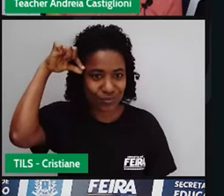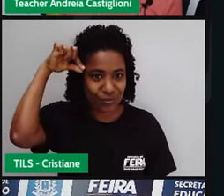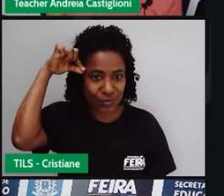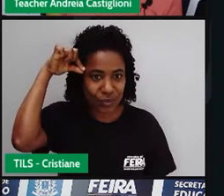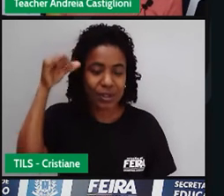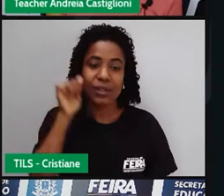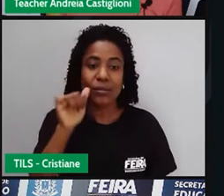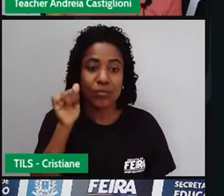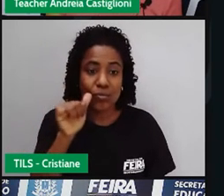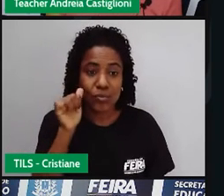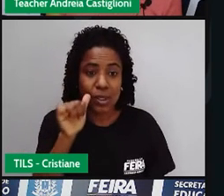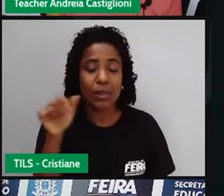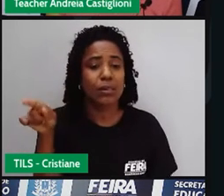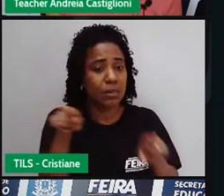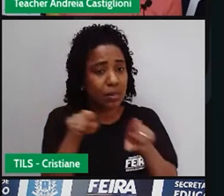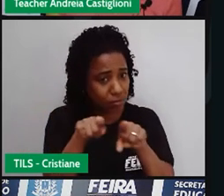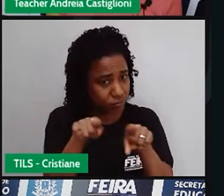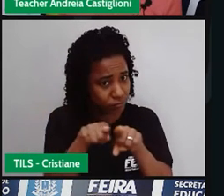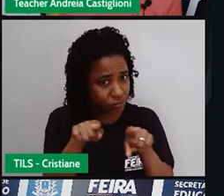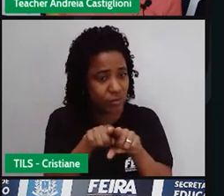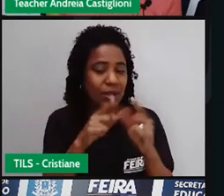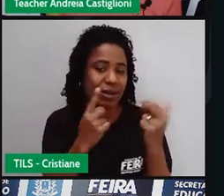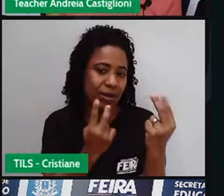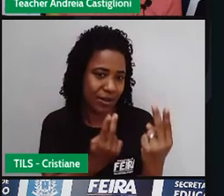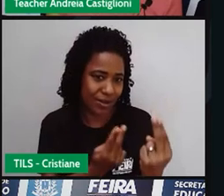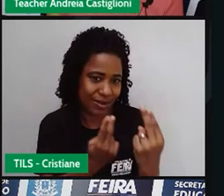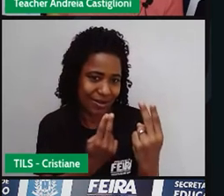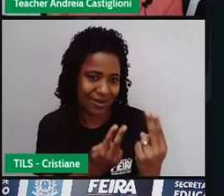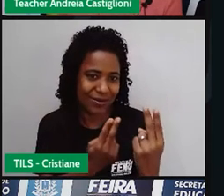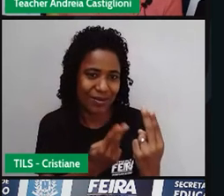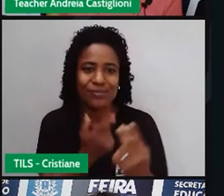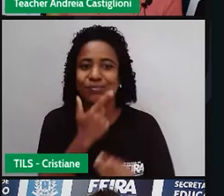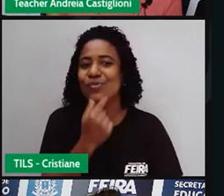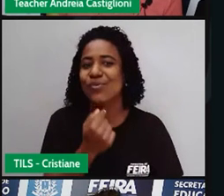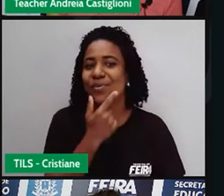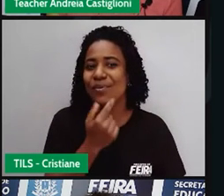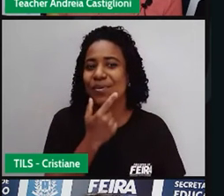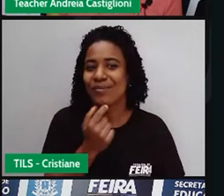tem modelo masculinos e é o mesmo termo é